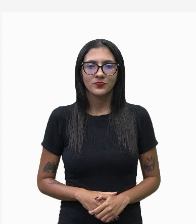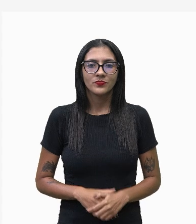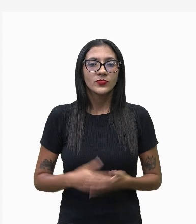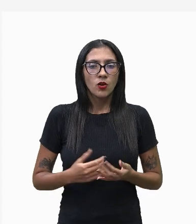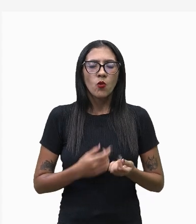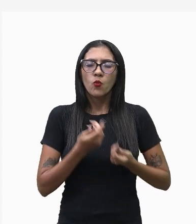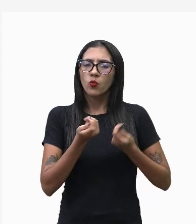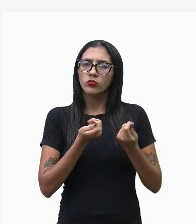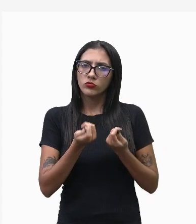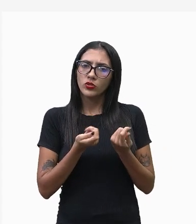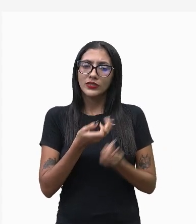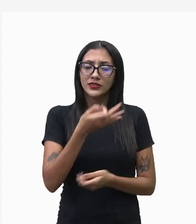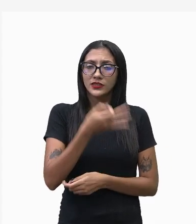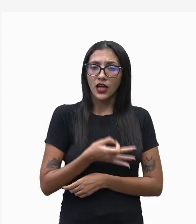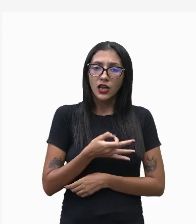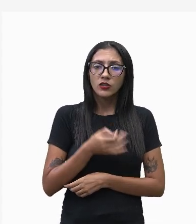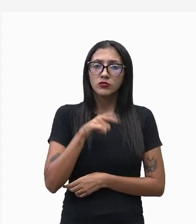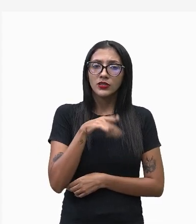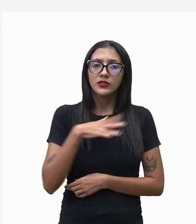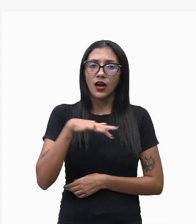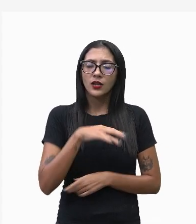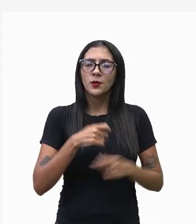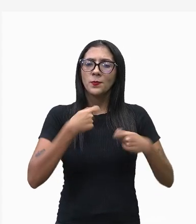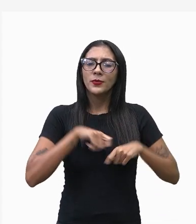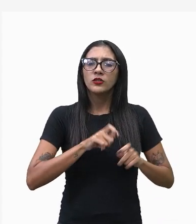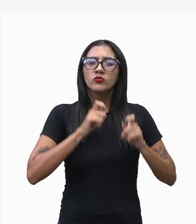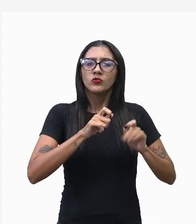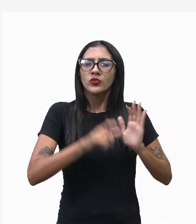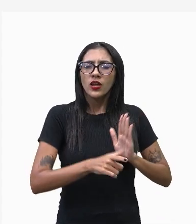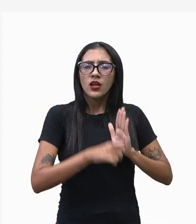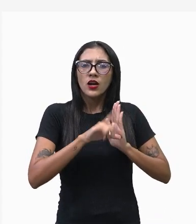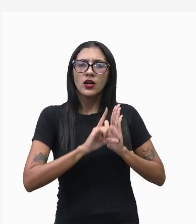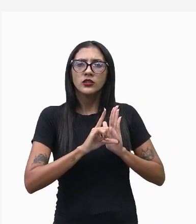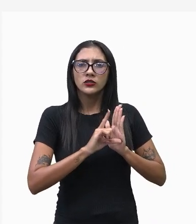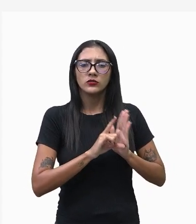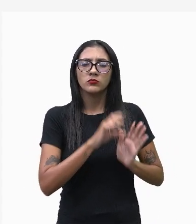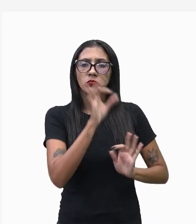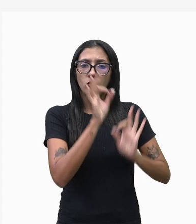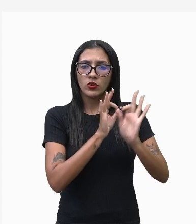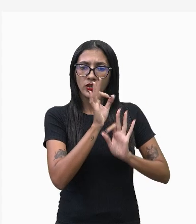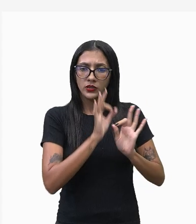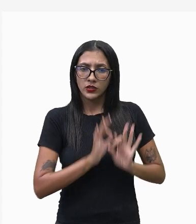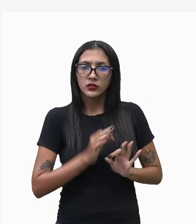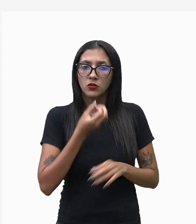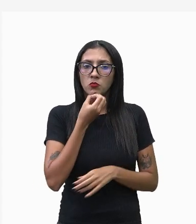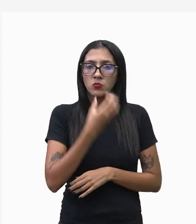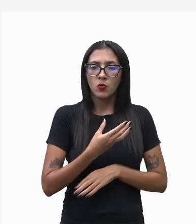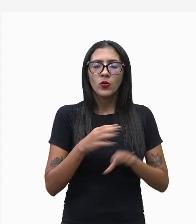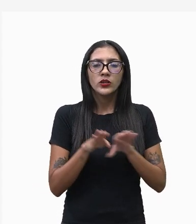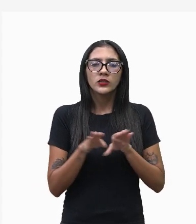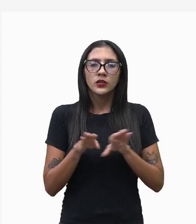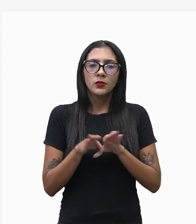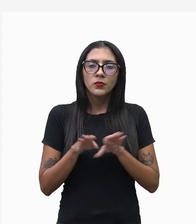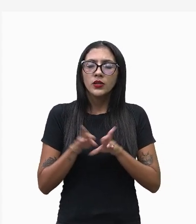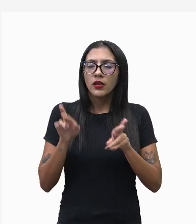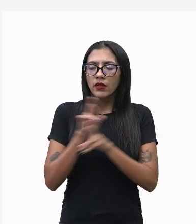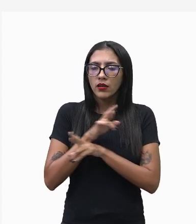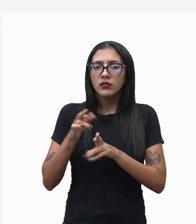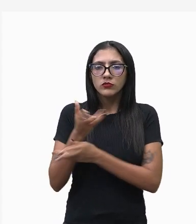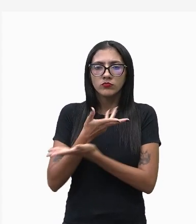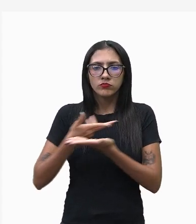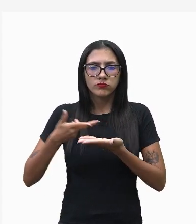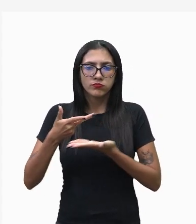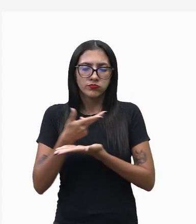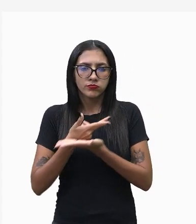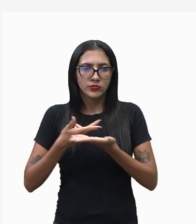de conservação requer a elaboração de planos de manejo, participação de comunidades e